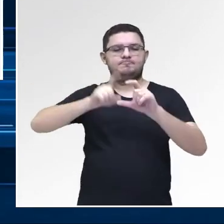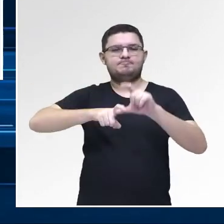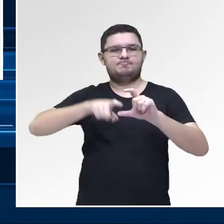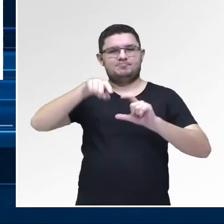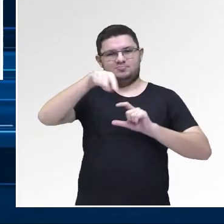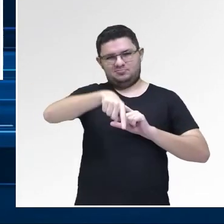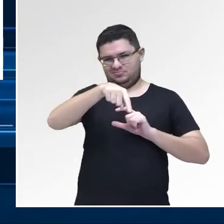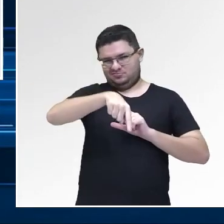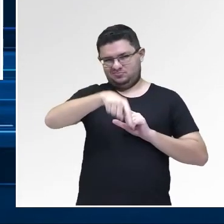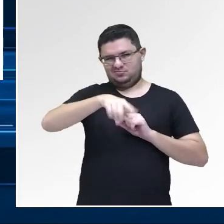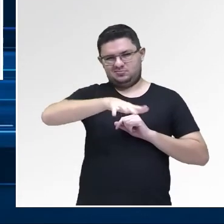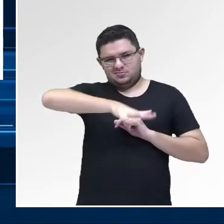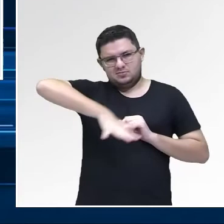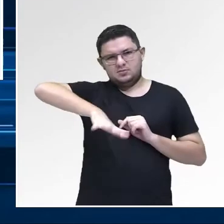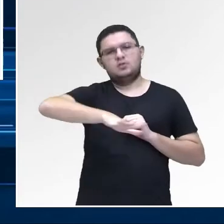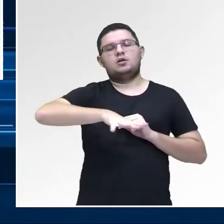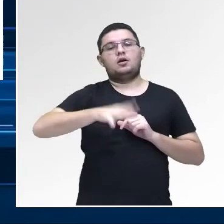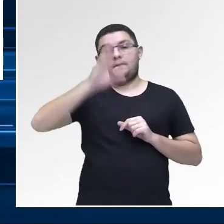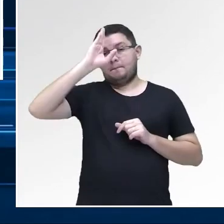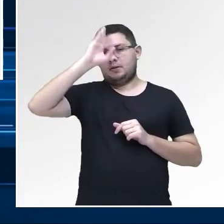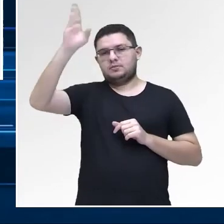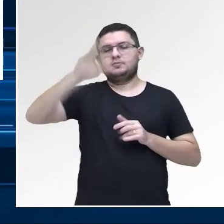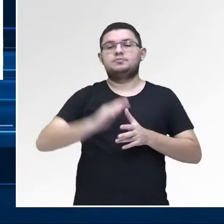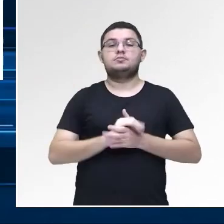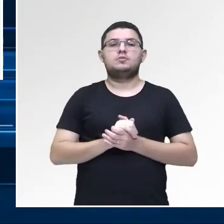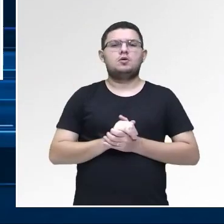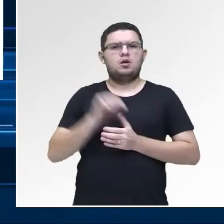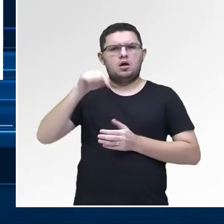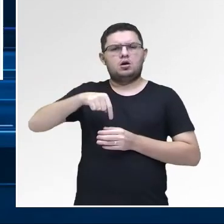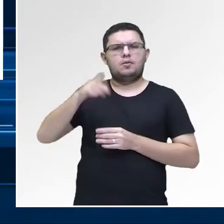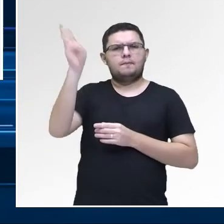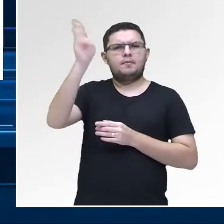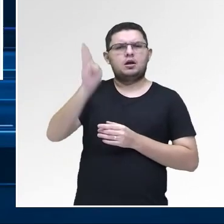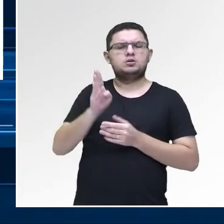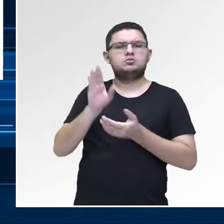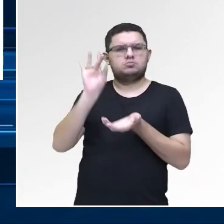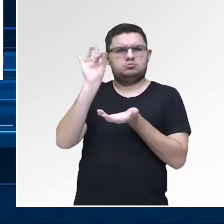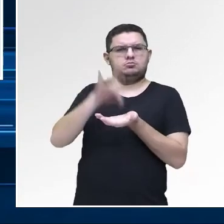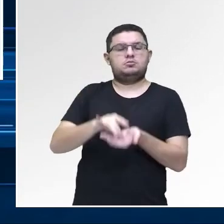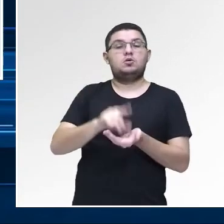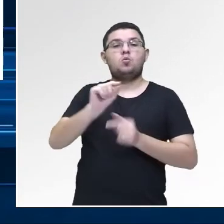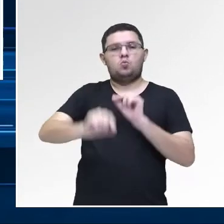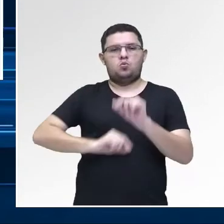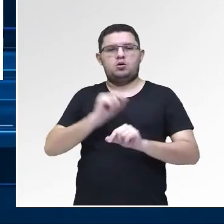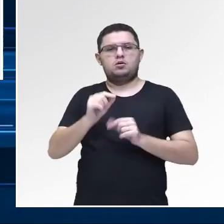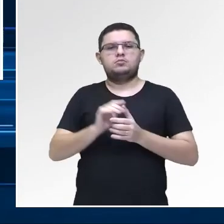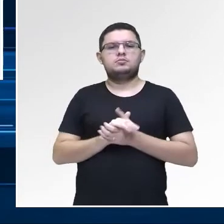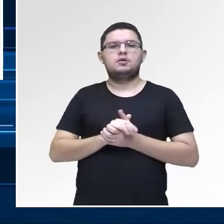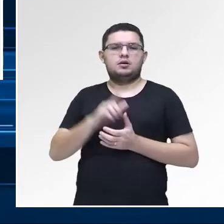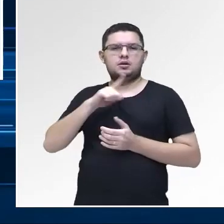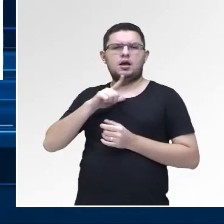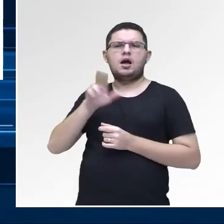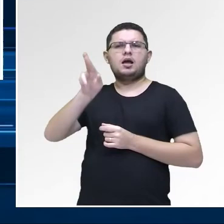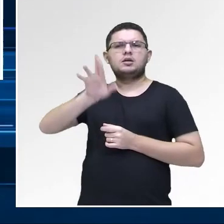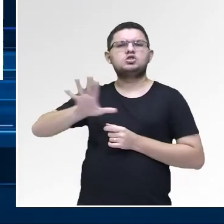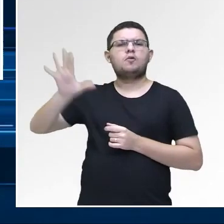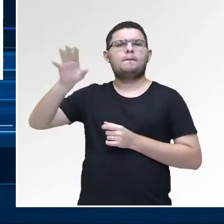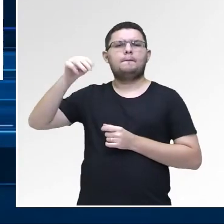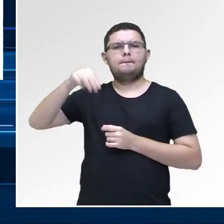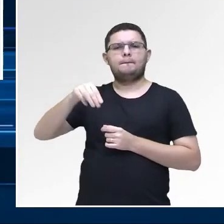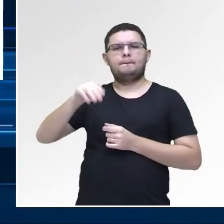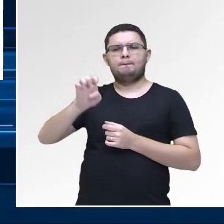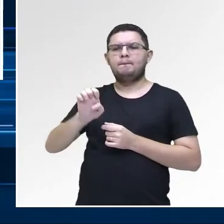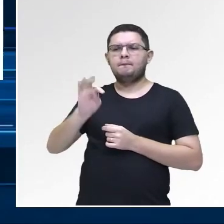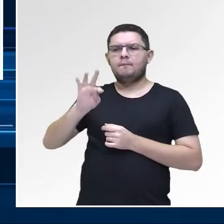IBGE, nós temos aí reconhecidas oficialmente 69 regiões metropolitanas e a